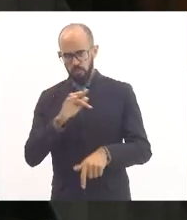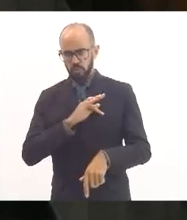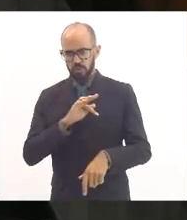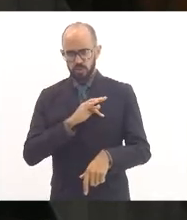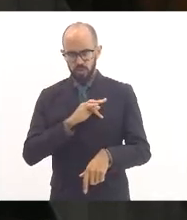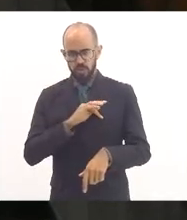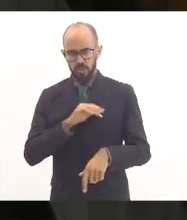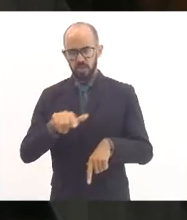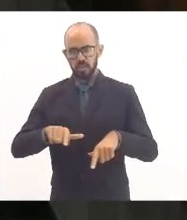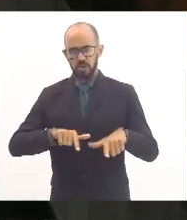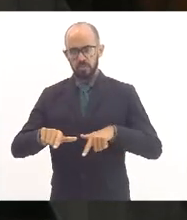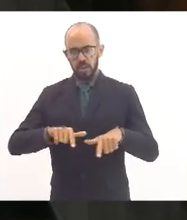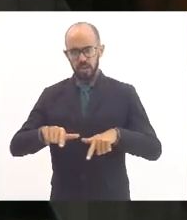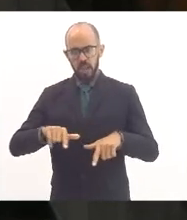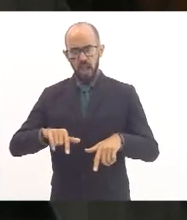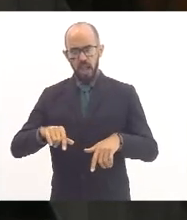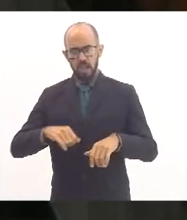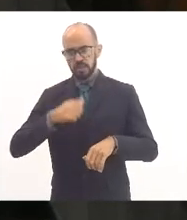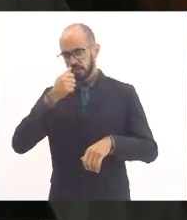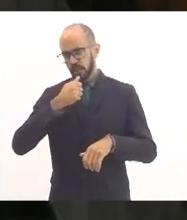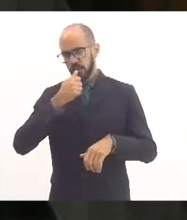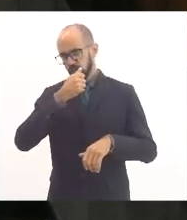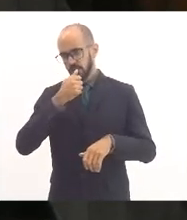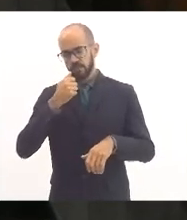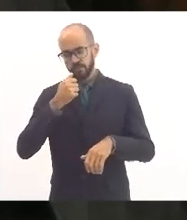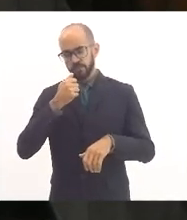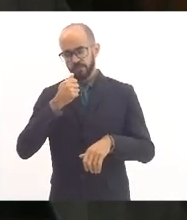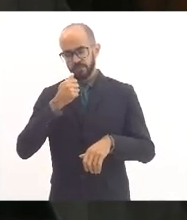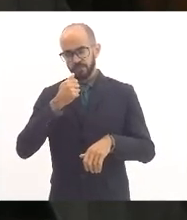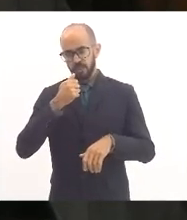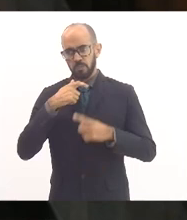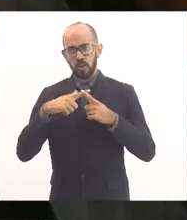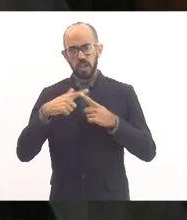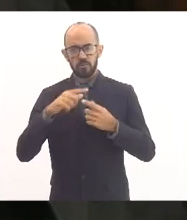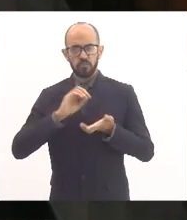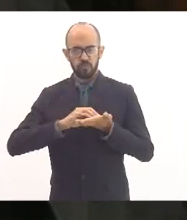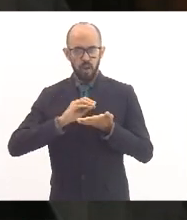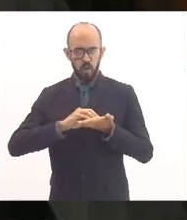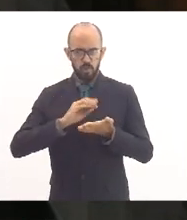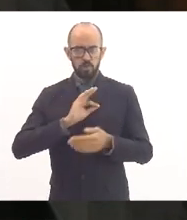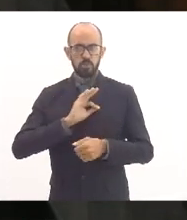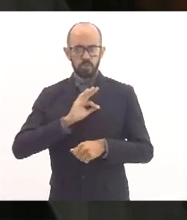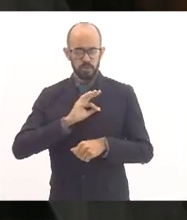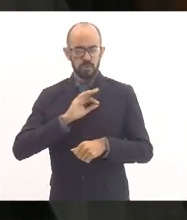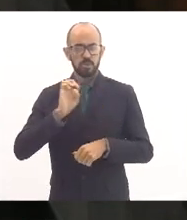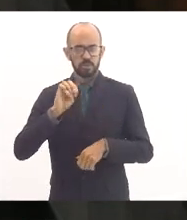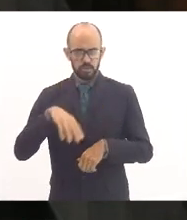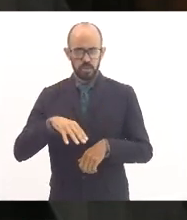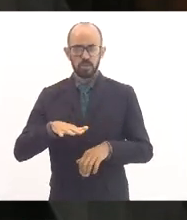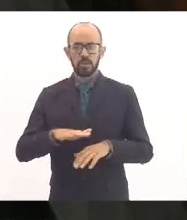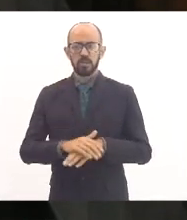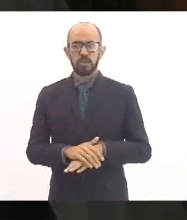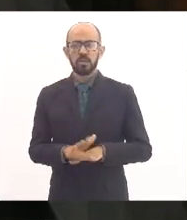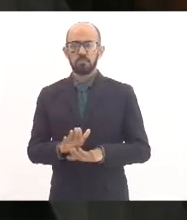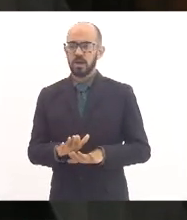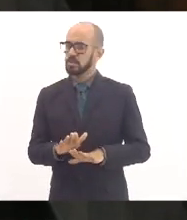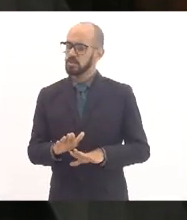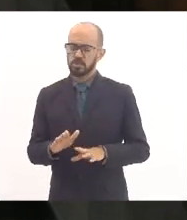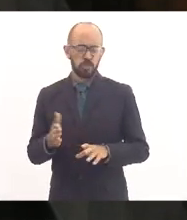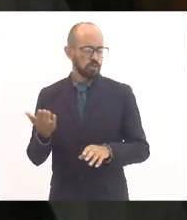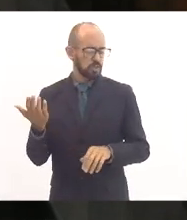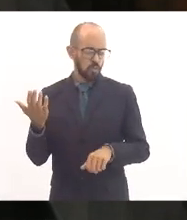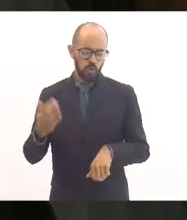trabalhar sacrificados trabalhando por dois três quatro que falta a gente no plantão em nome da Polícia Civil laboral nós